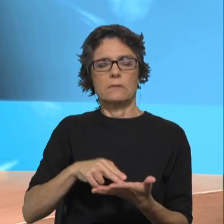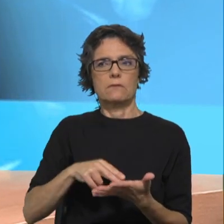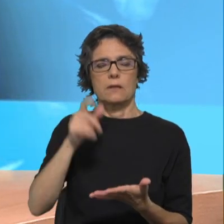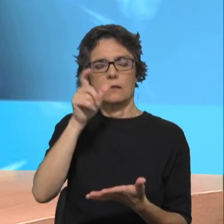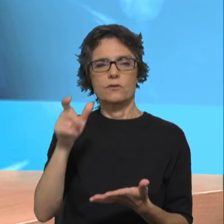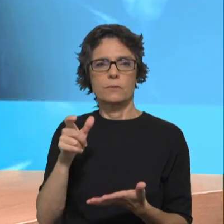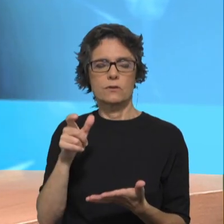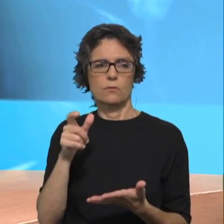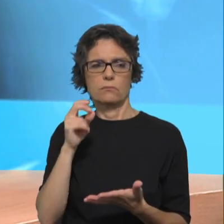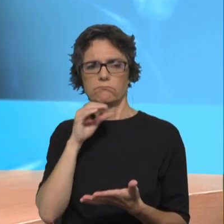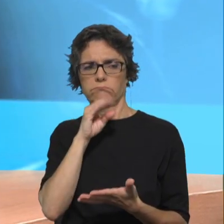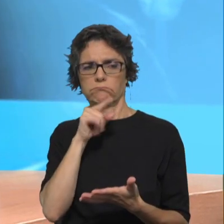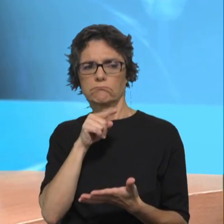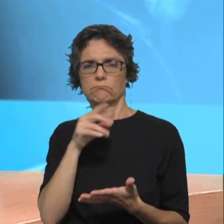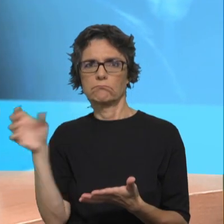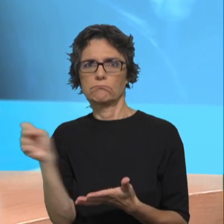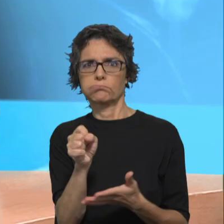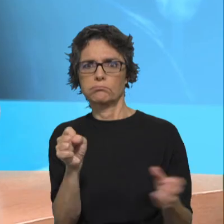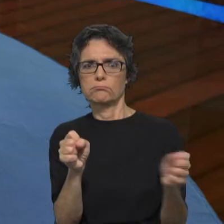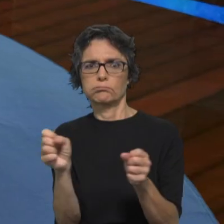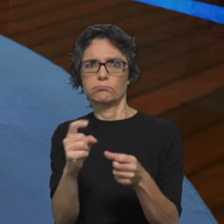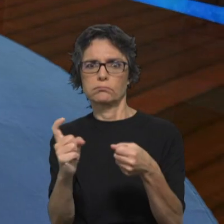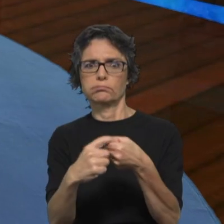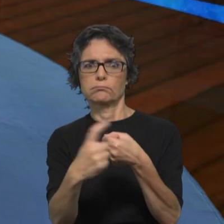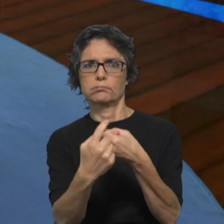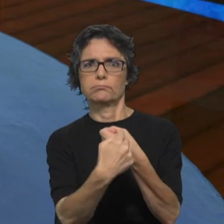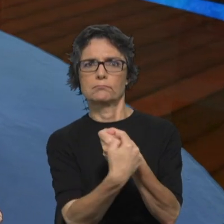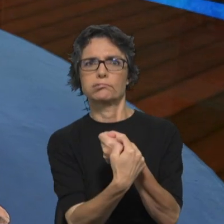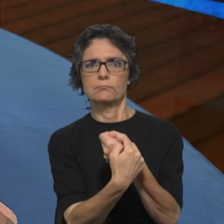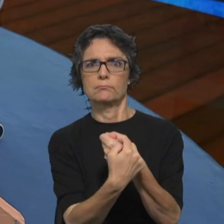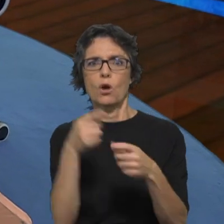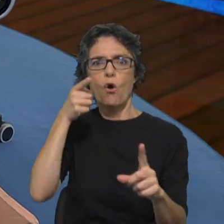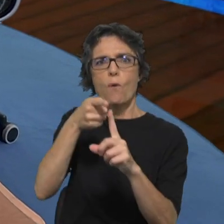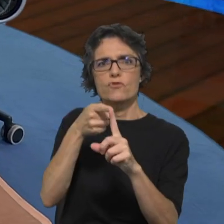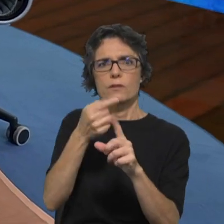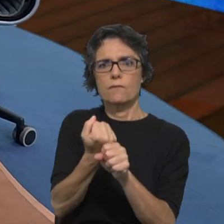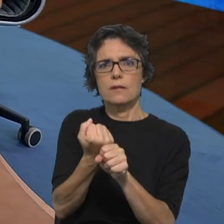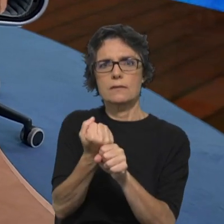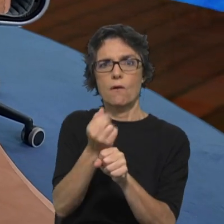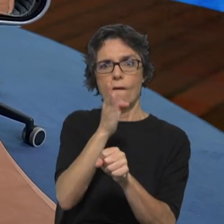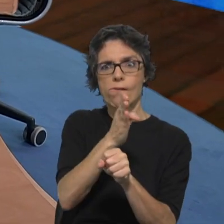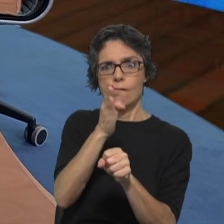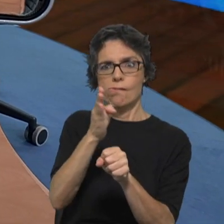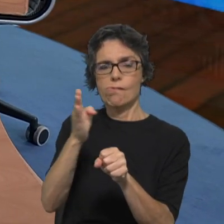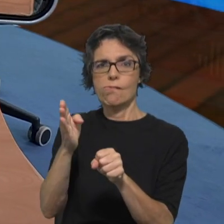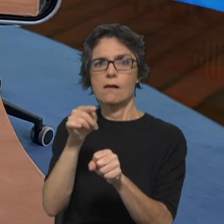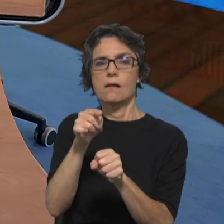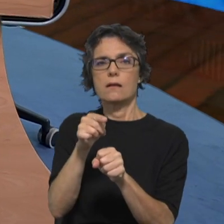juntaram-se e definiram objetivos claros da ação, entre os quais estes que eu acabo de citar, e começaram a